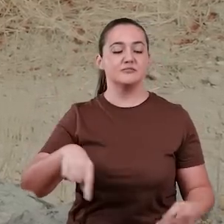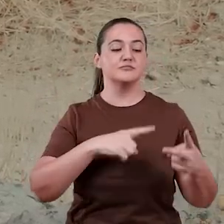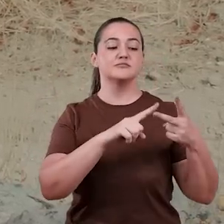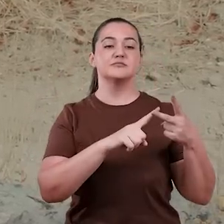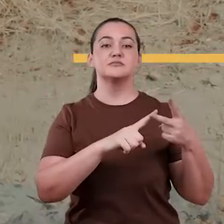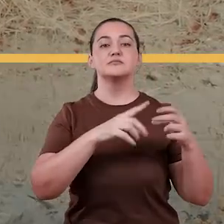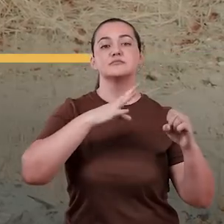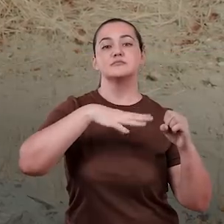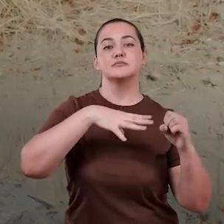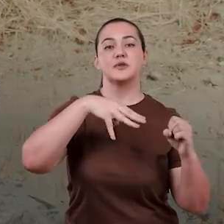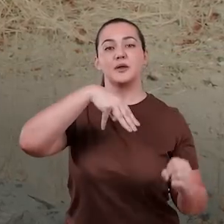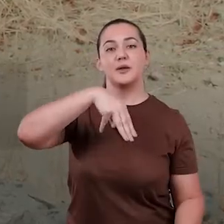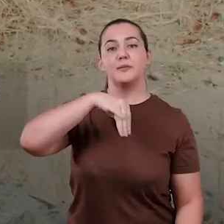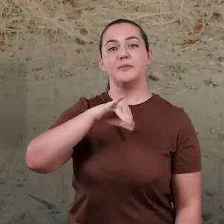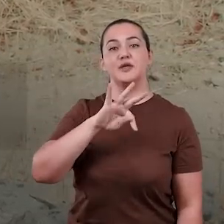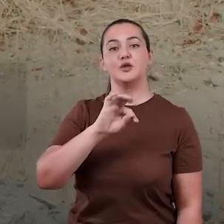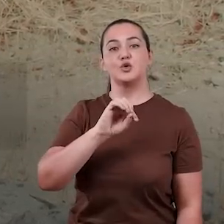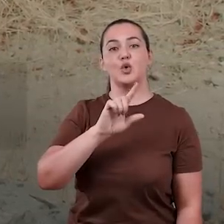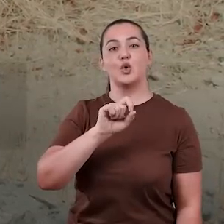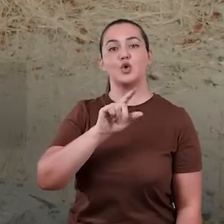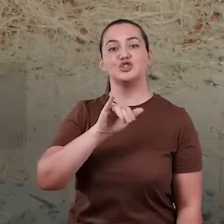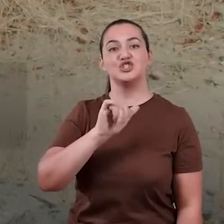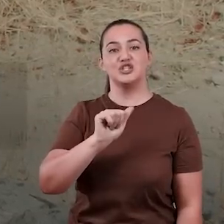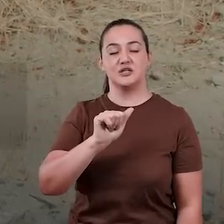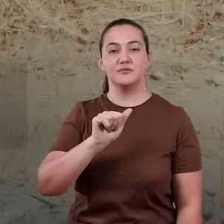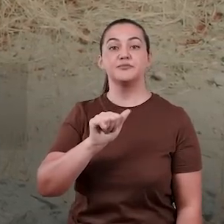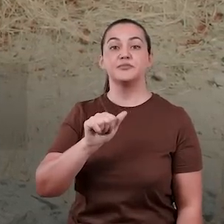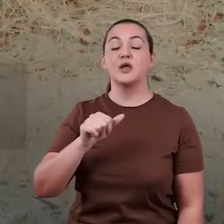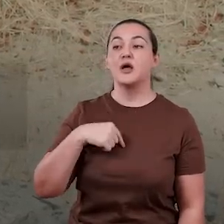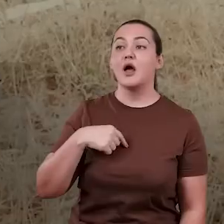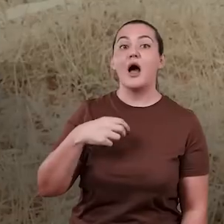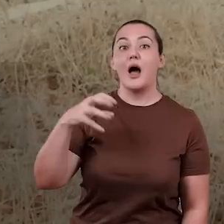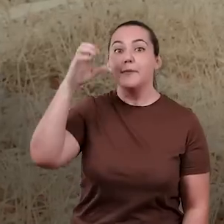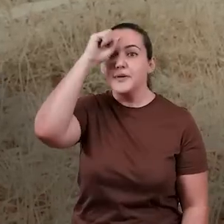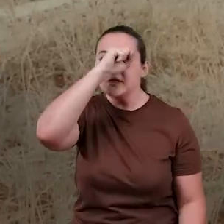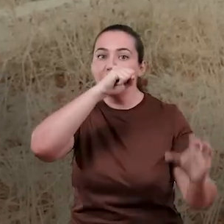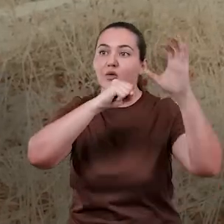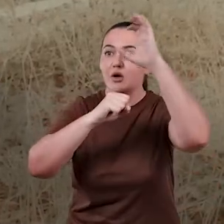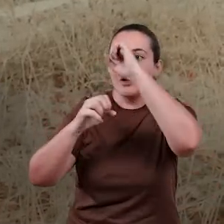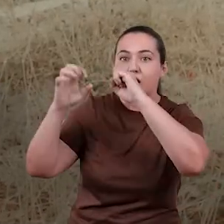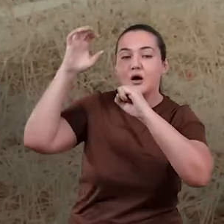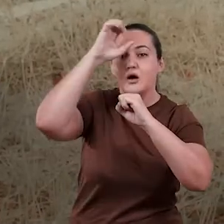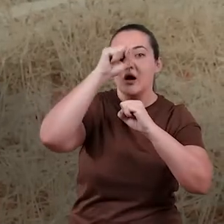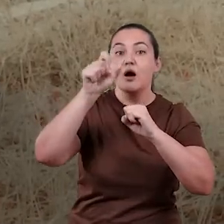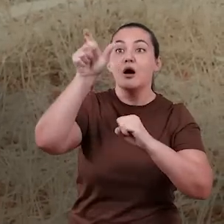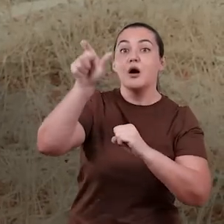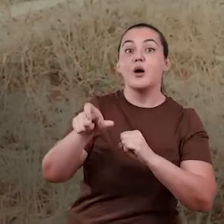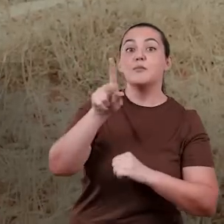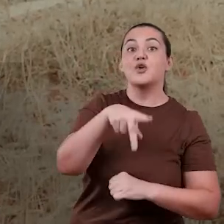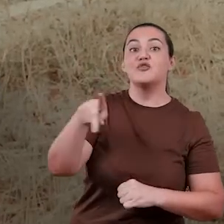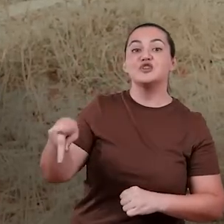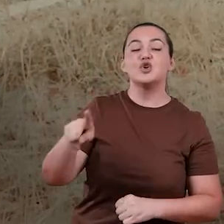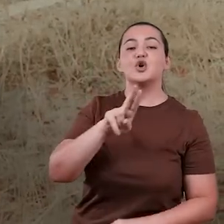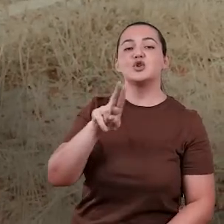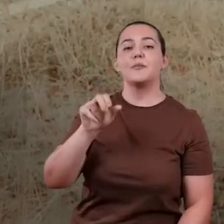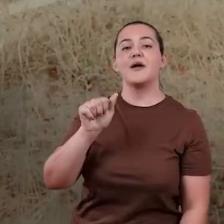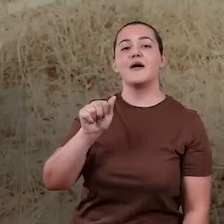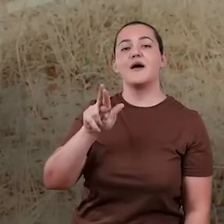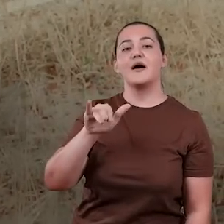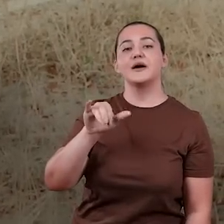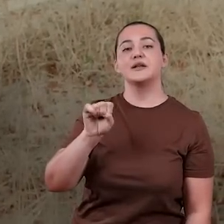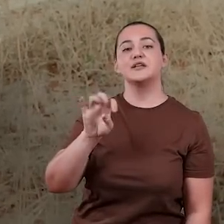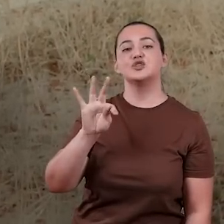intermédio do seu tutor Aristóteles, que era o professor de Alexandre o Grande. E nessa filosofia, Alexandre leu muito dos